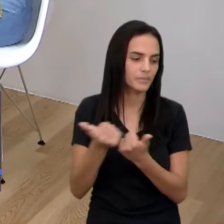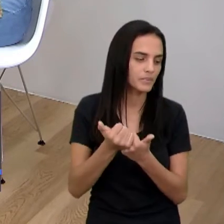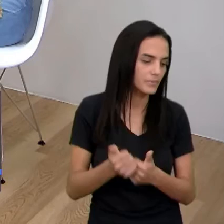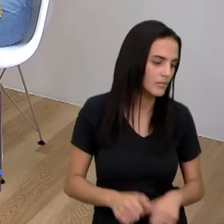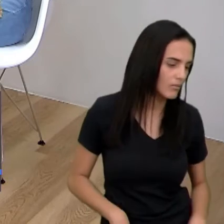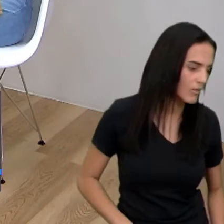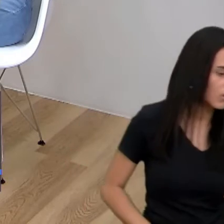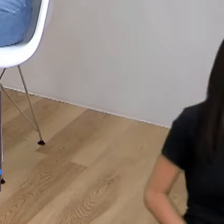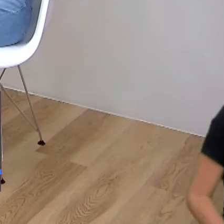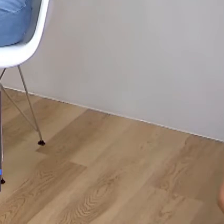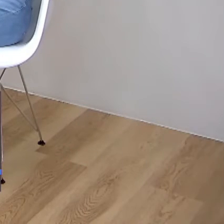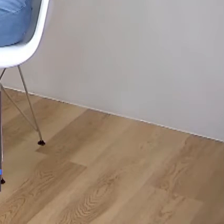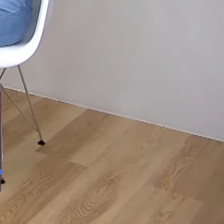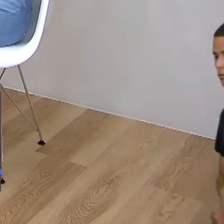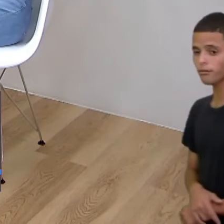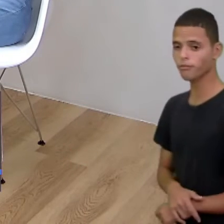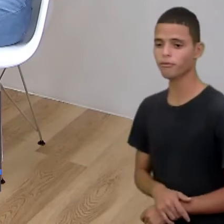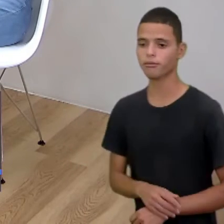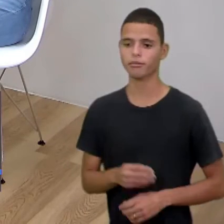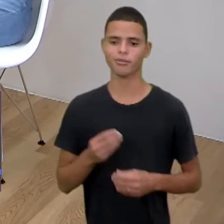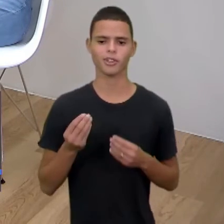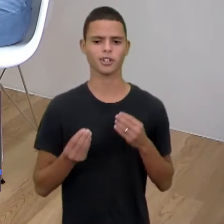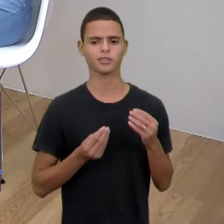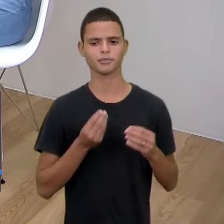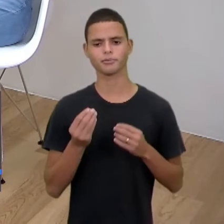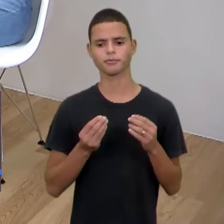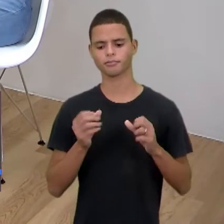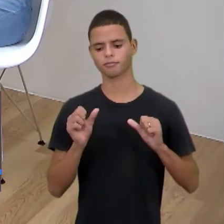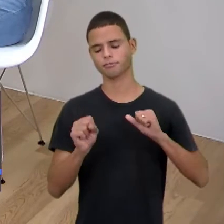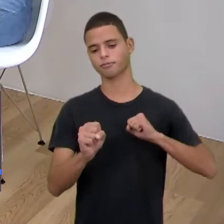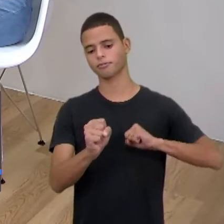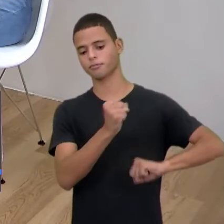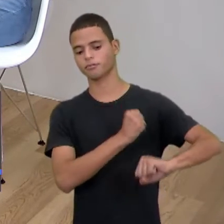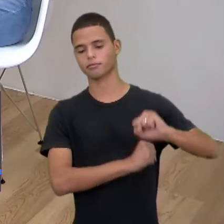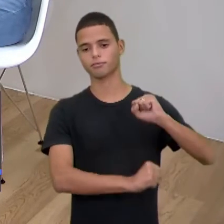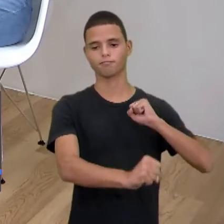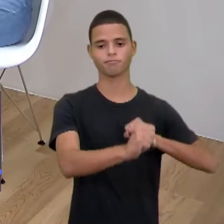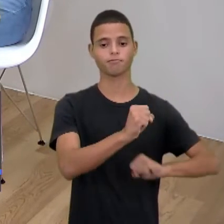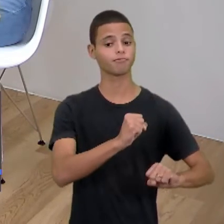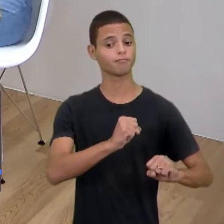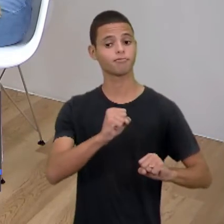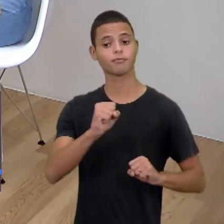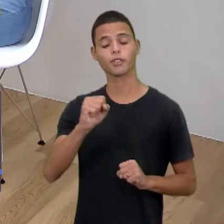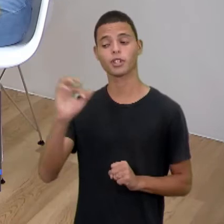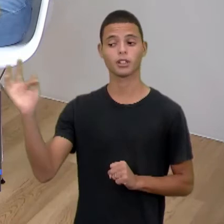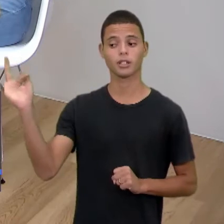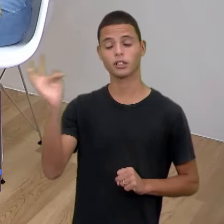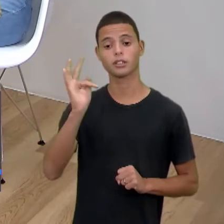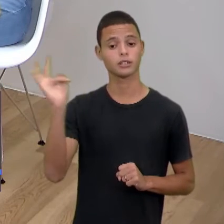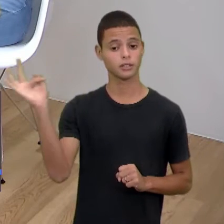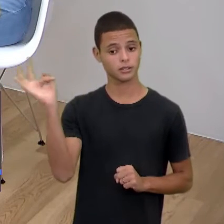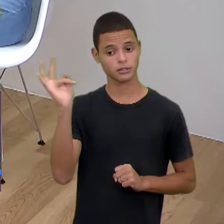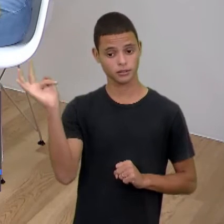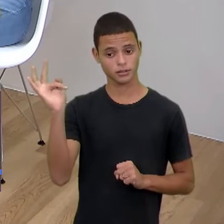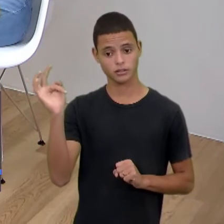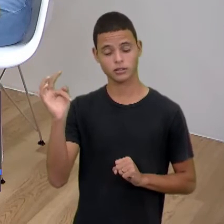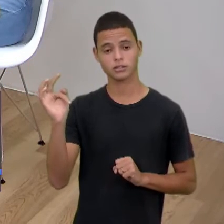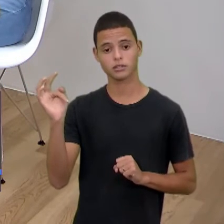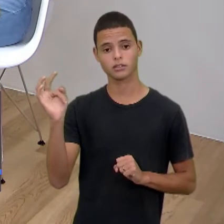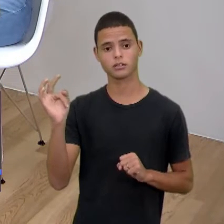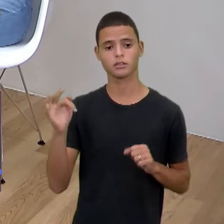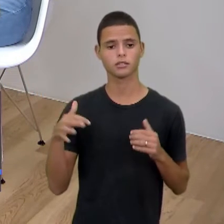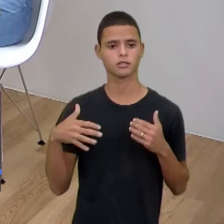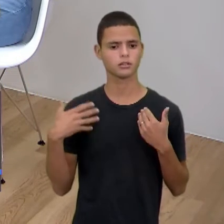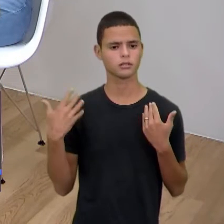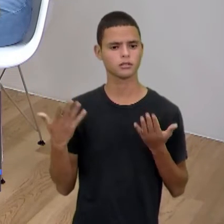uma Revolução Francesa, progressista, na França, e depois... E oprimo a minha colônia, né, nesse caso. E aí,